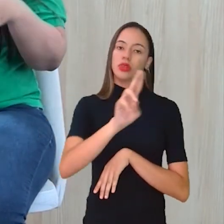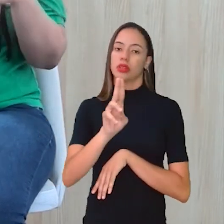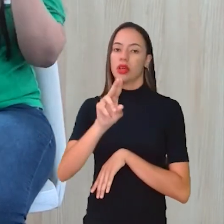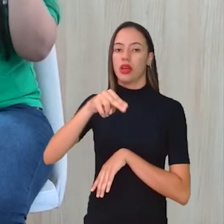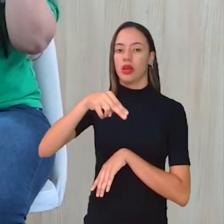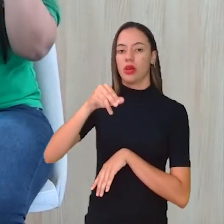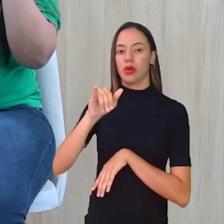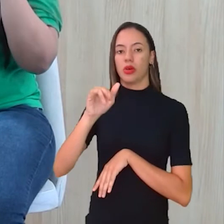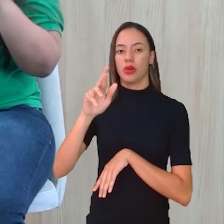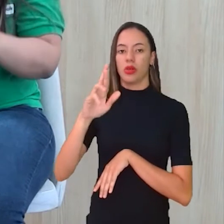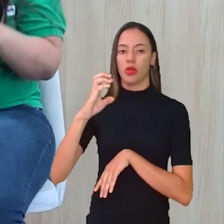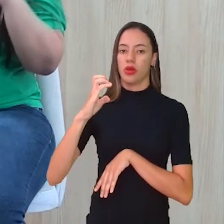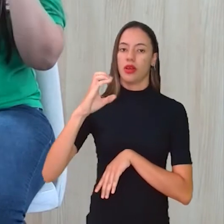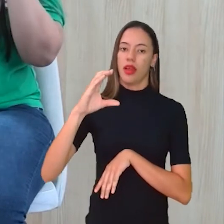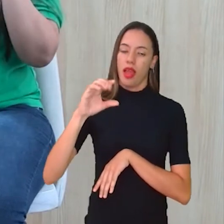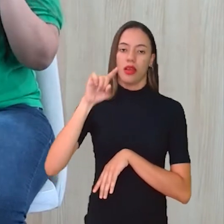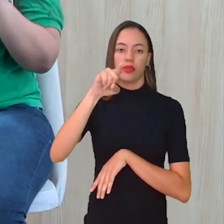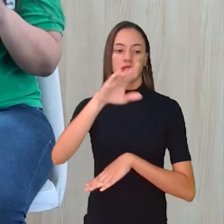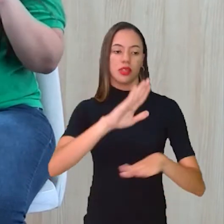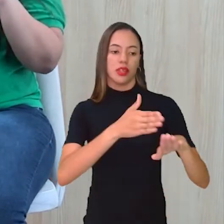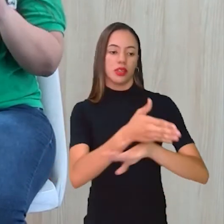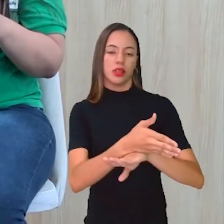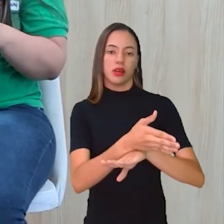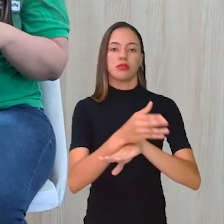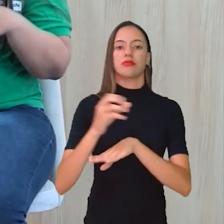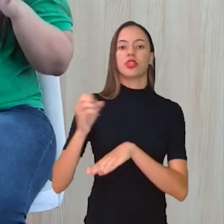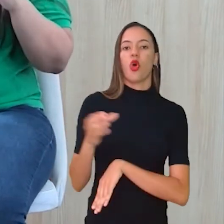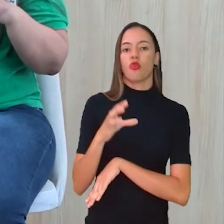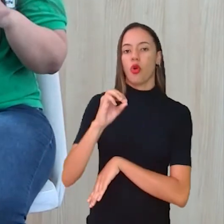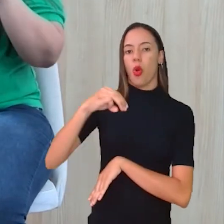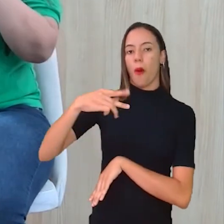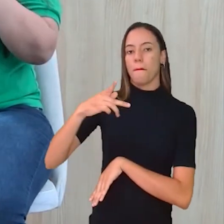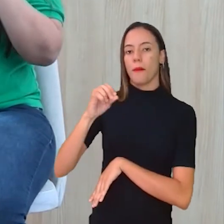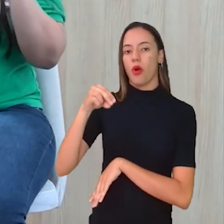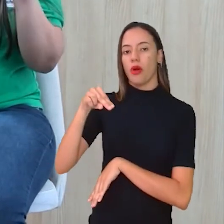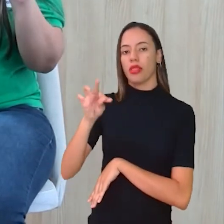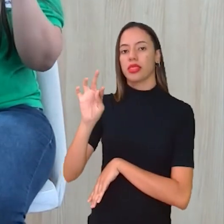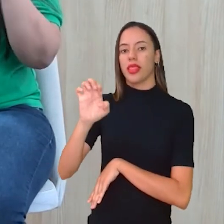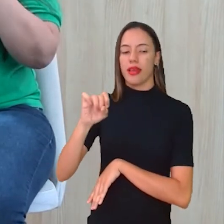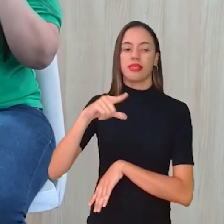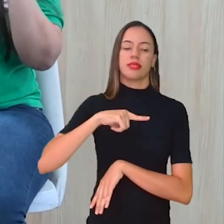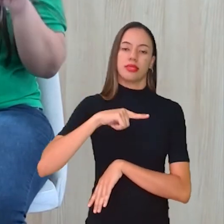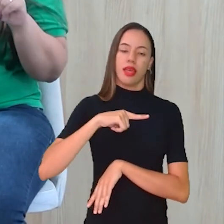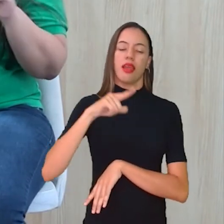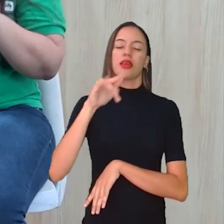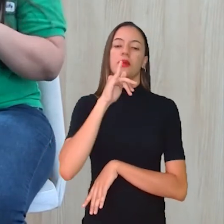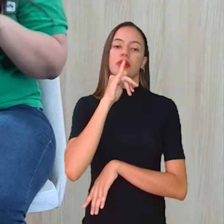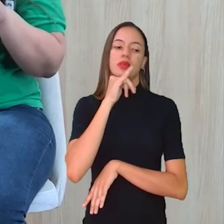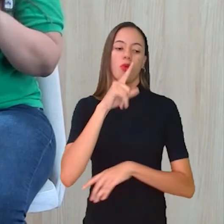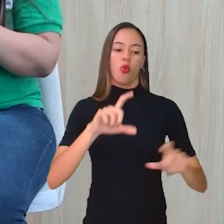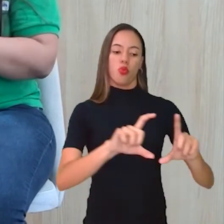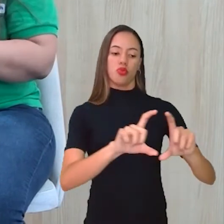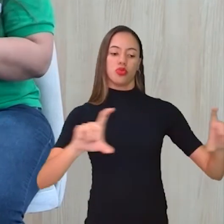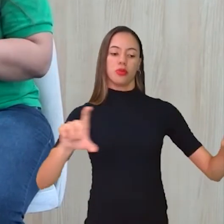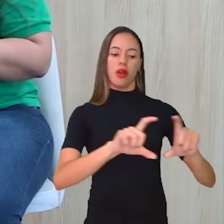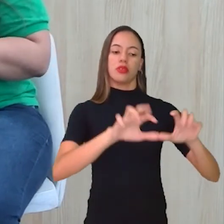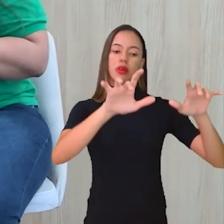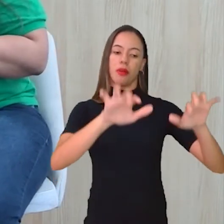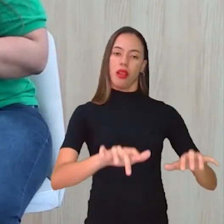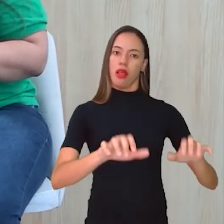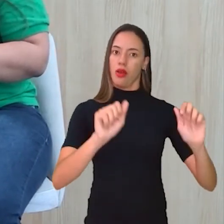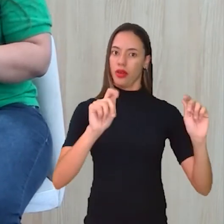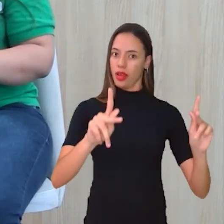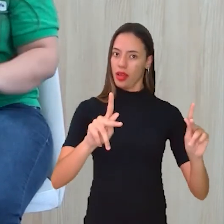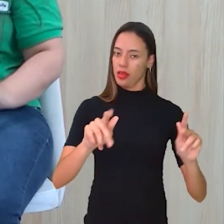Você vai entrar lá em novos componentes, com seu usuário, sua senha, e vai ter a pergunta e vai ter o espaço para você digitar,